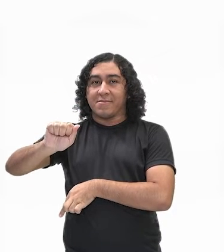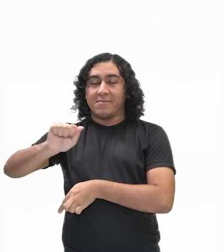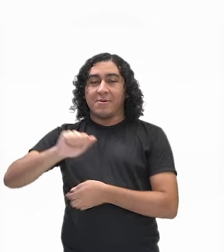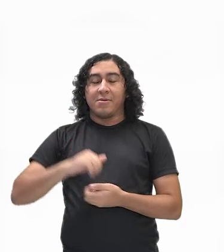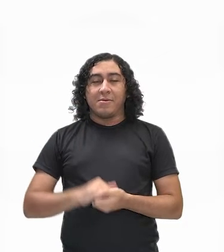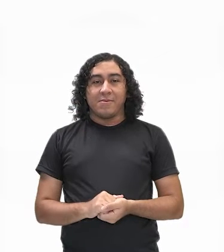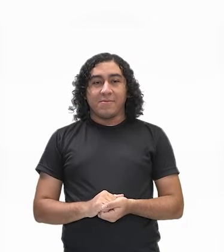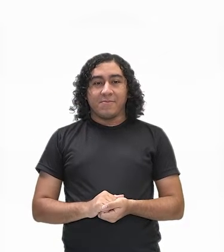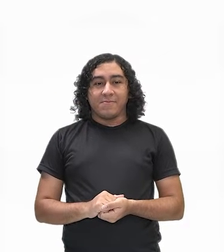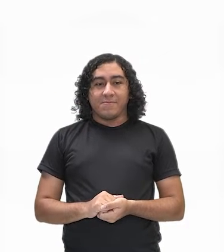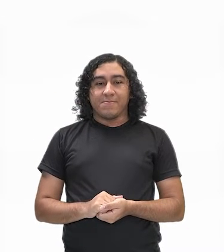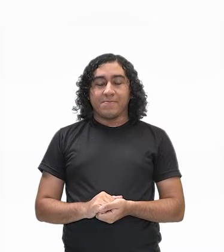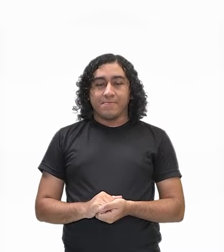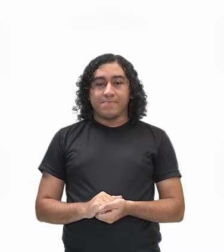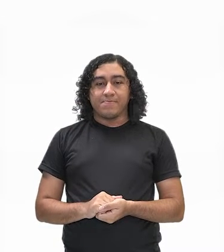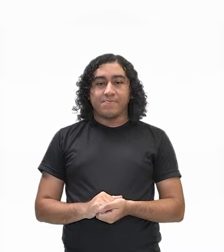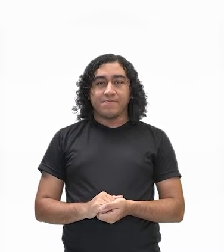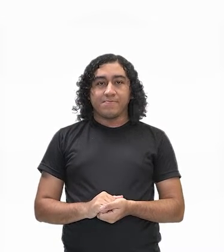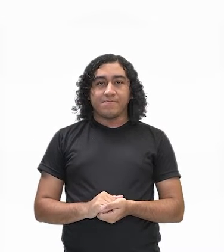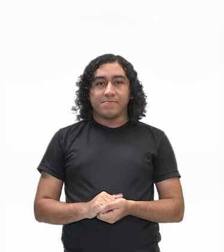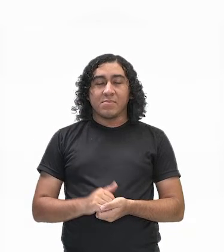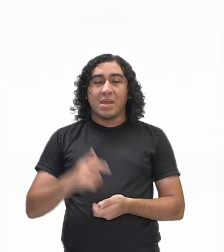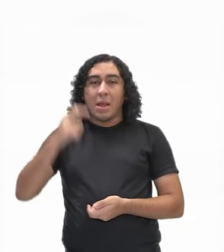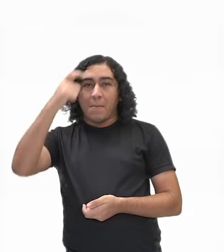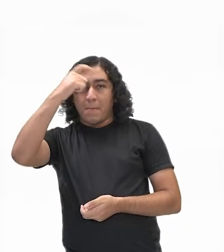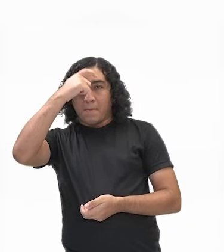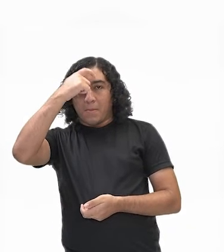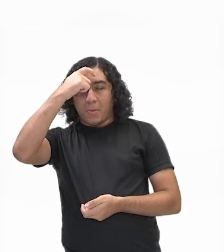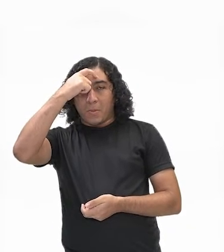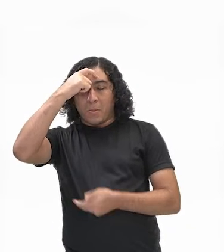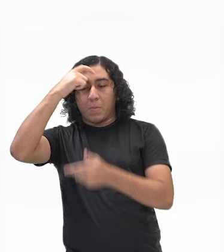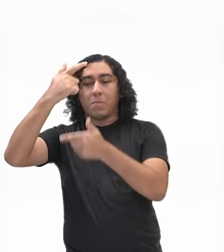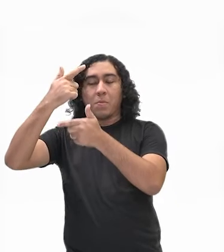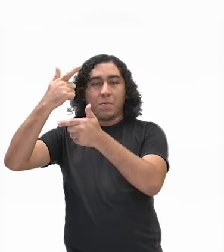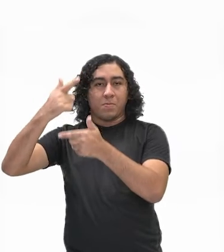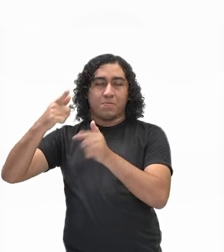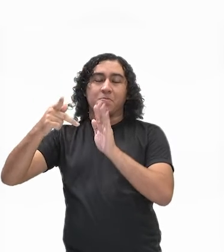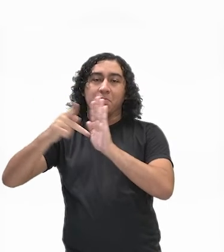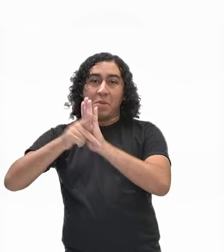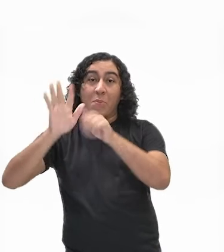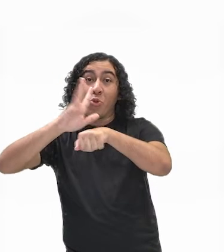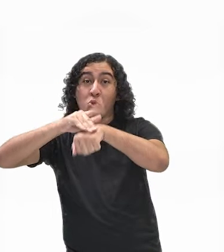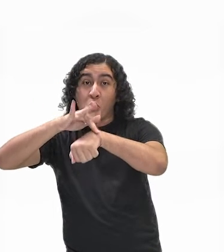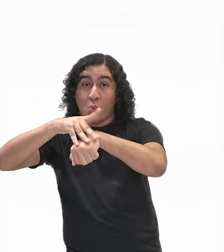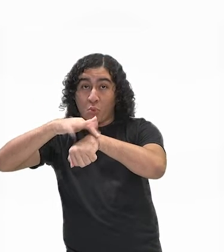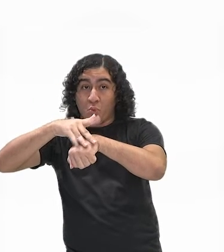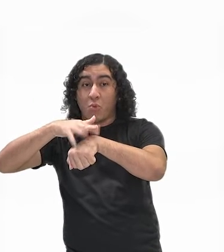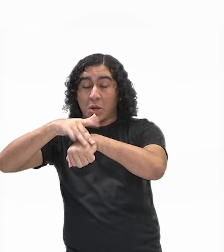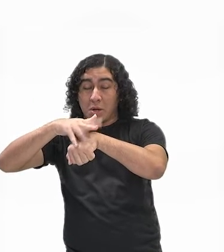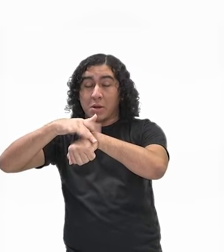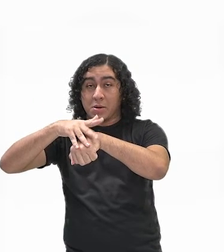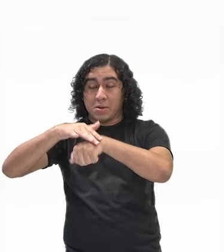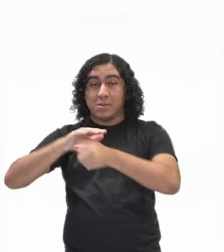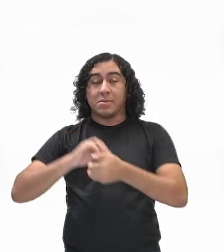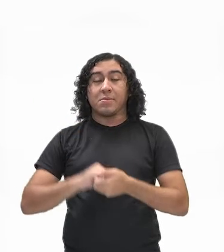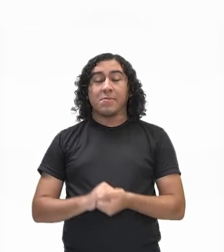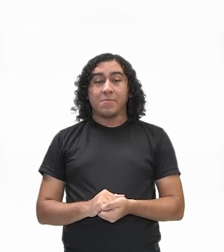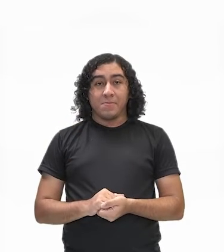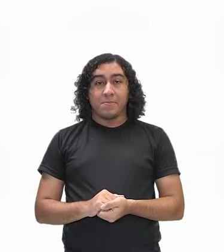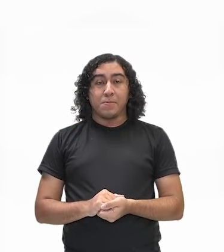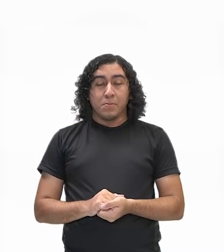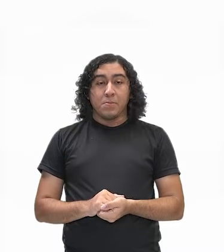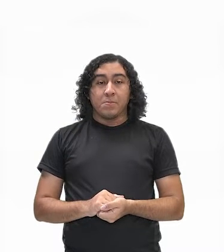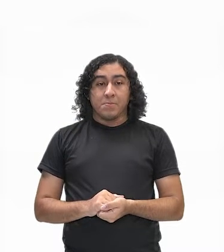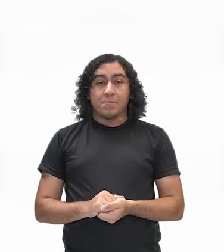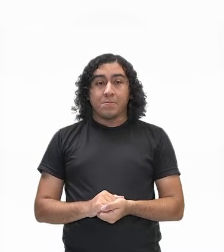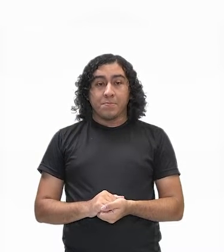aí de todos os tipos, são alguns dos tipos de doença em língua inglesa. Diabetes, né, que é o diabetes,